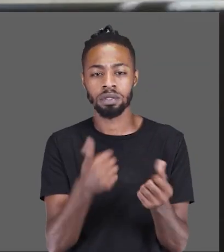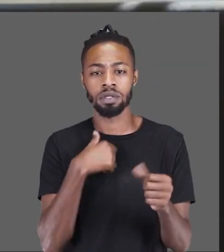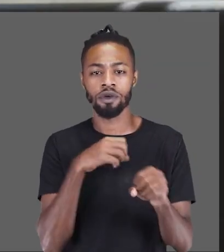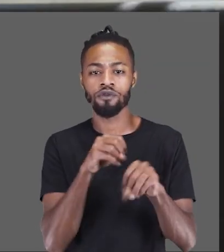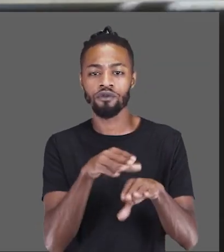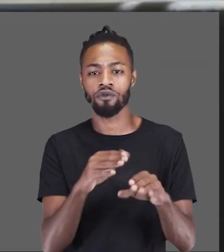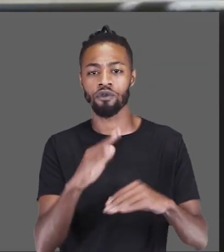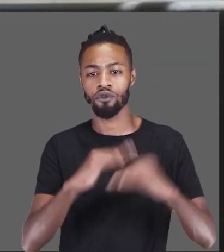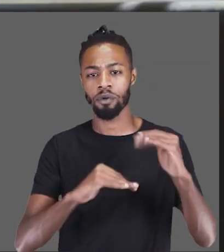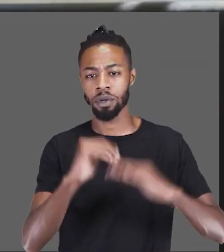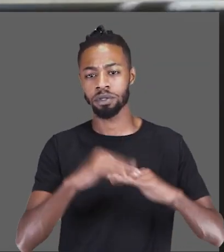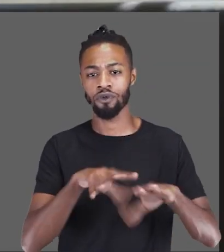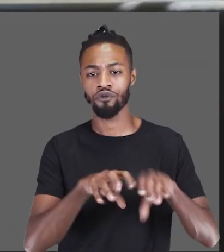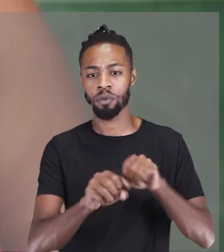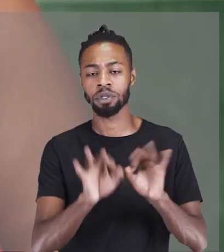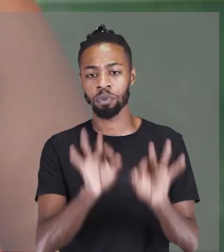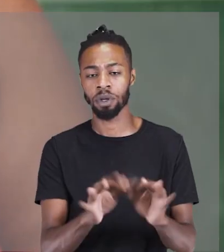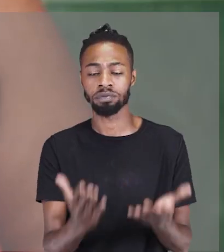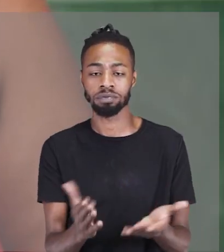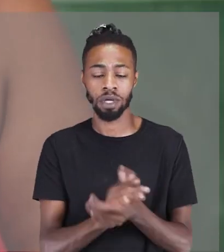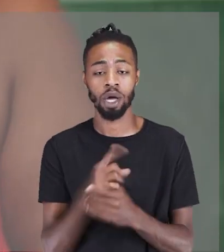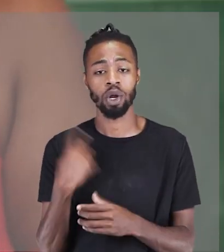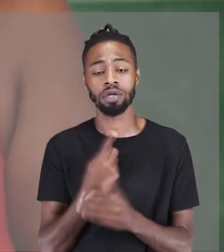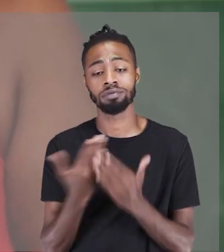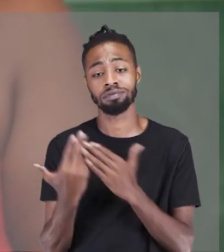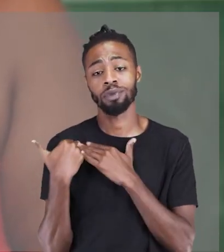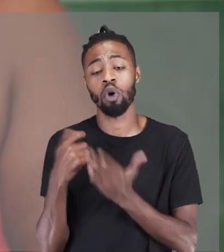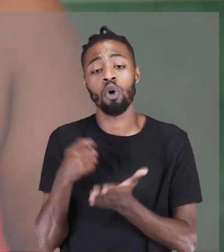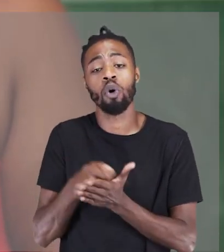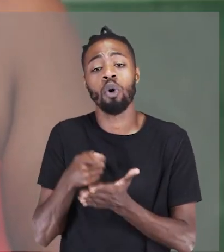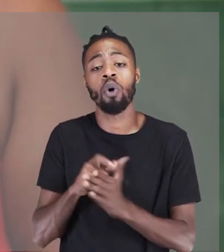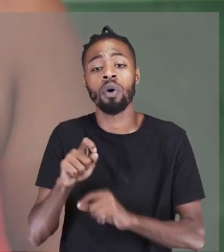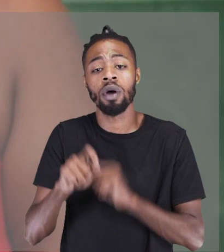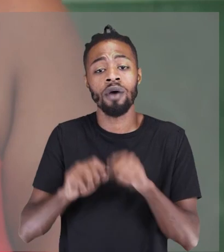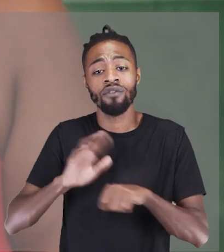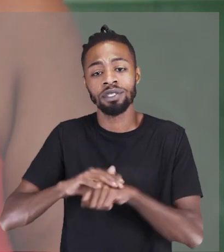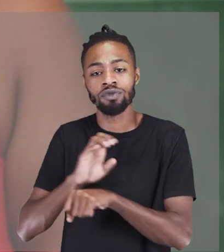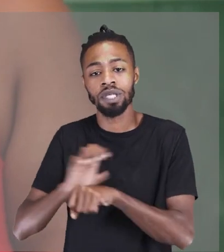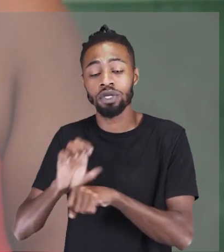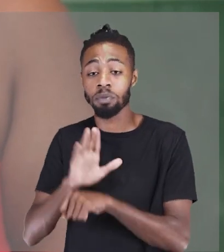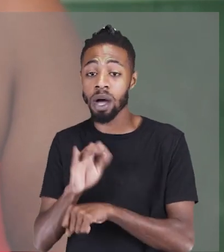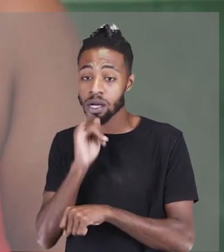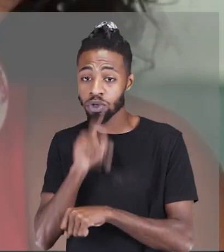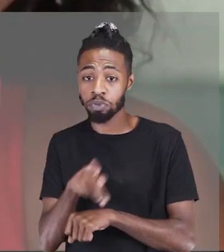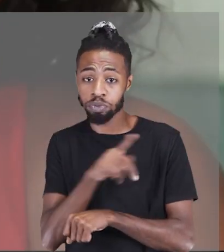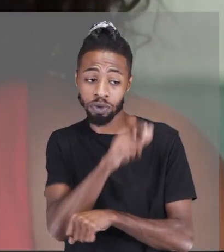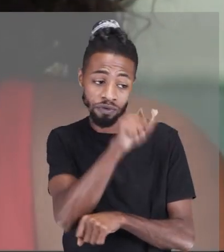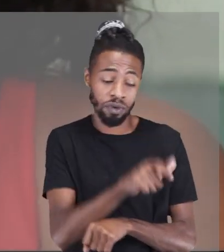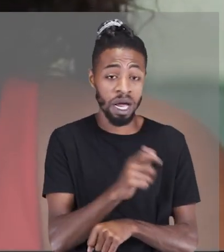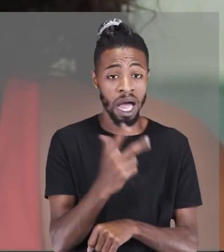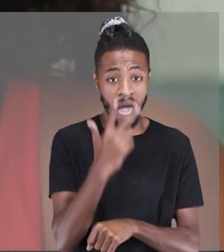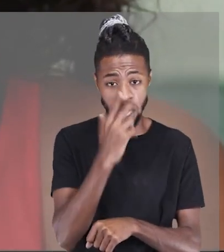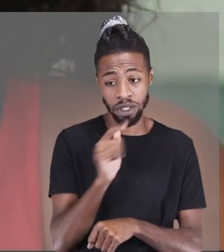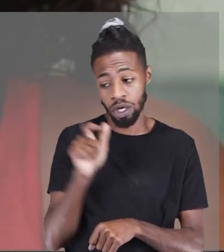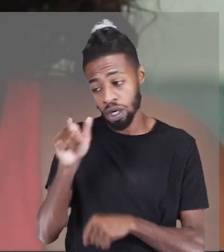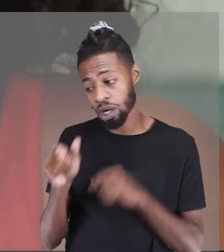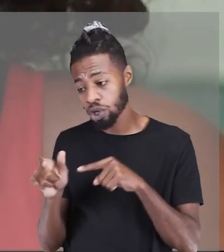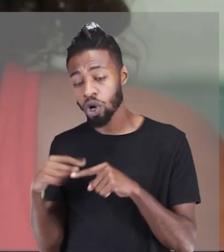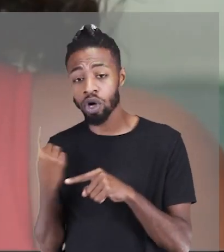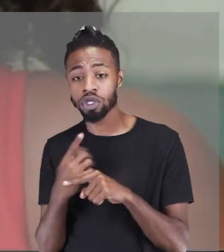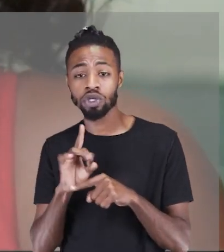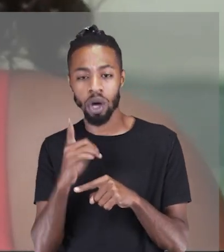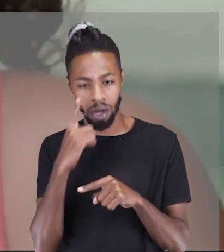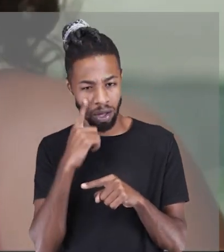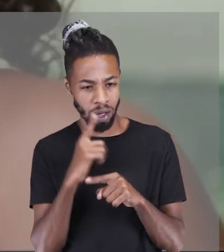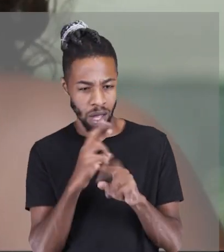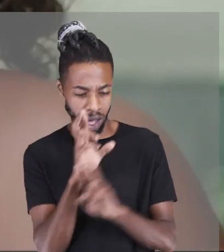uma qualidade nessa formação prática. Então a gente tinha a obrigação de fazer o estágio, mas o professor também achava